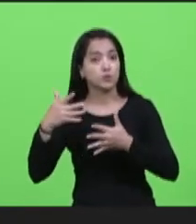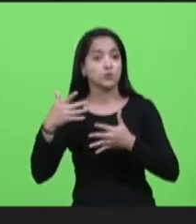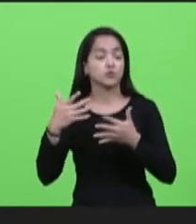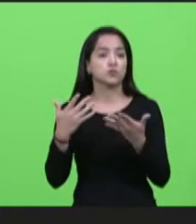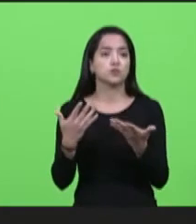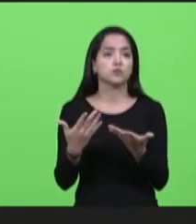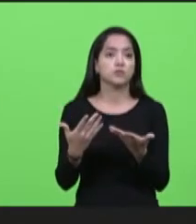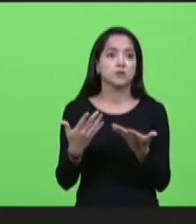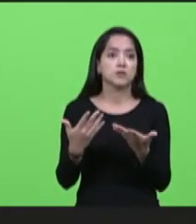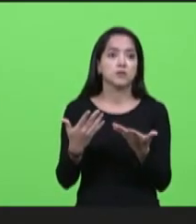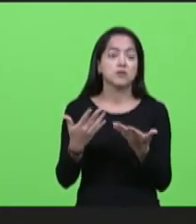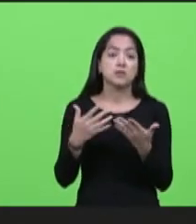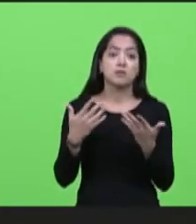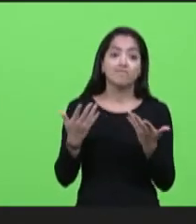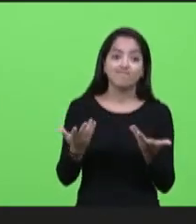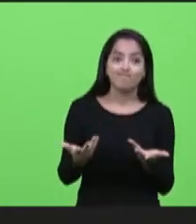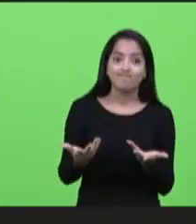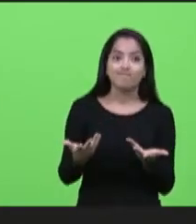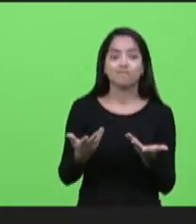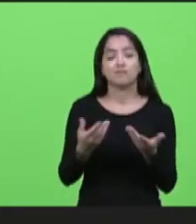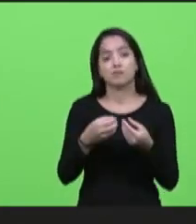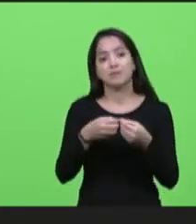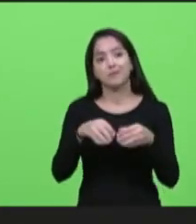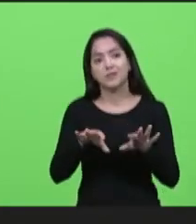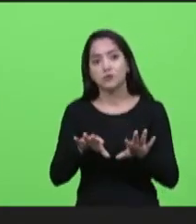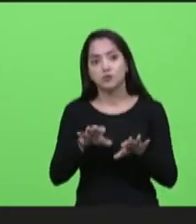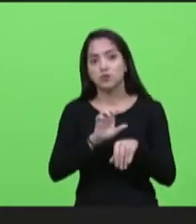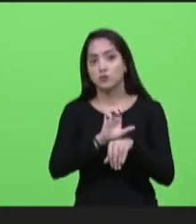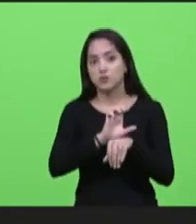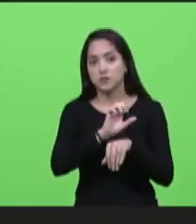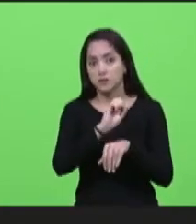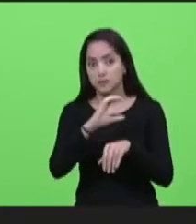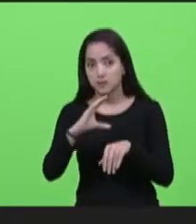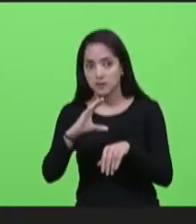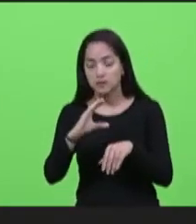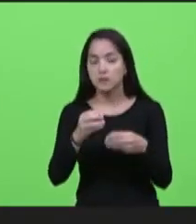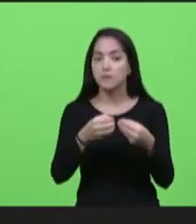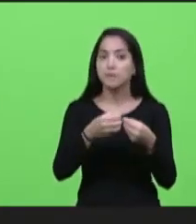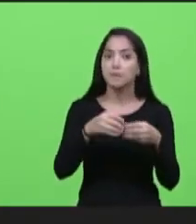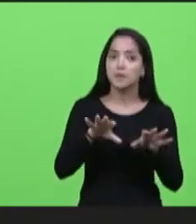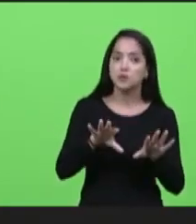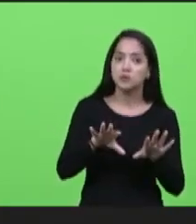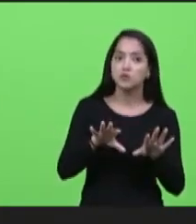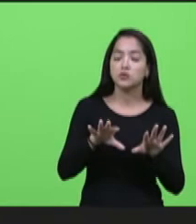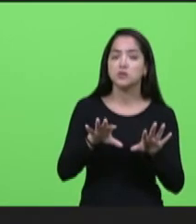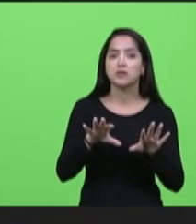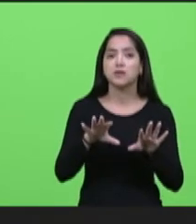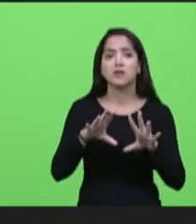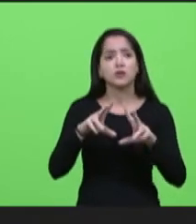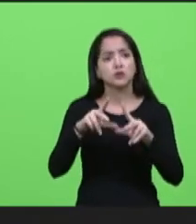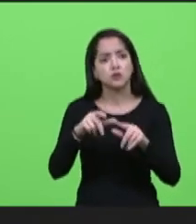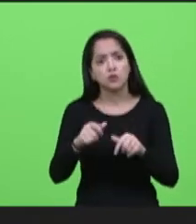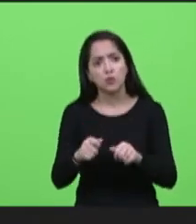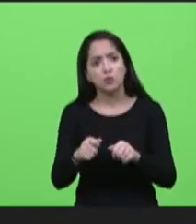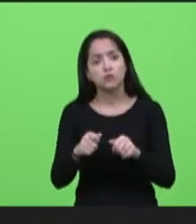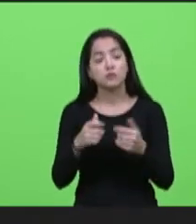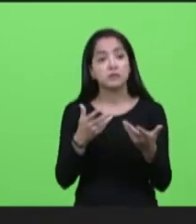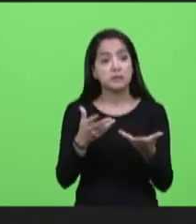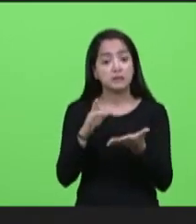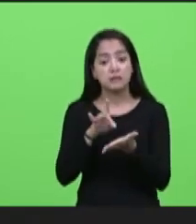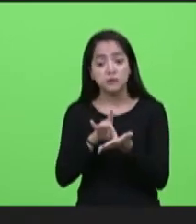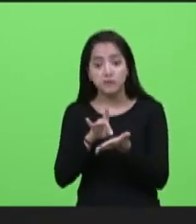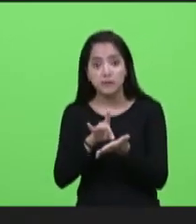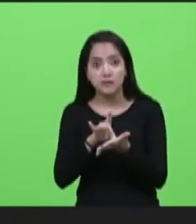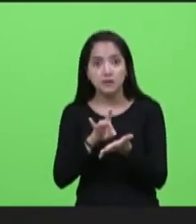acaba, é uma situação que acaba prejudicando Santa Catarina, prejudicando todos aqueles que querem de verdade ver a coisa